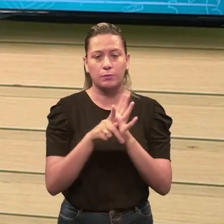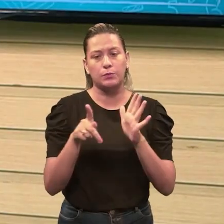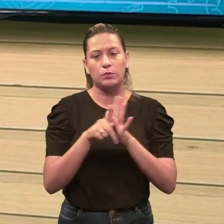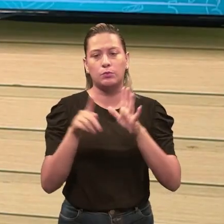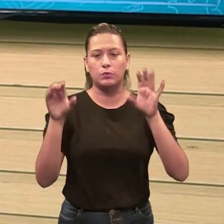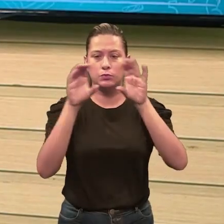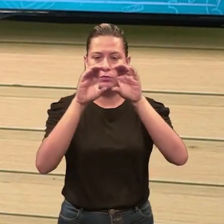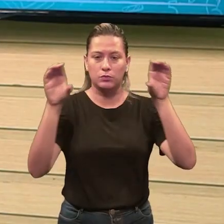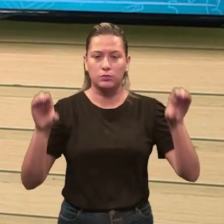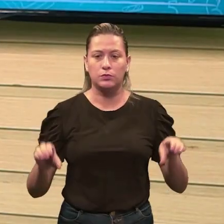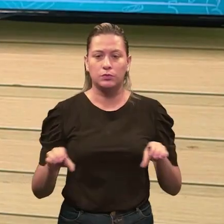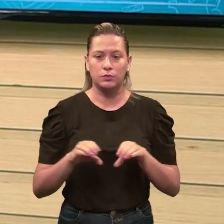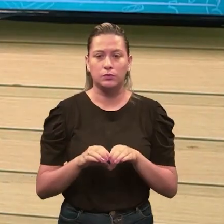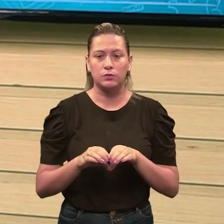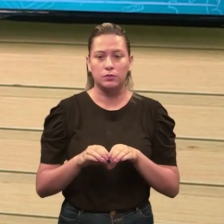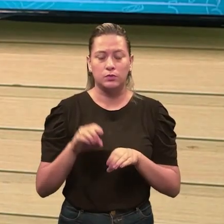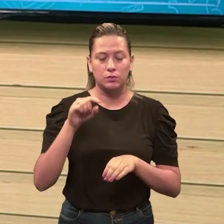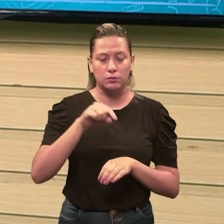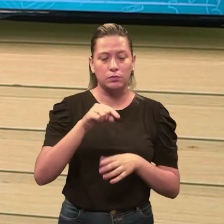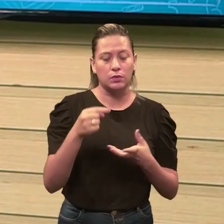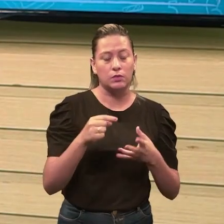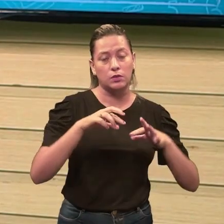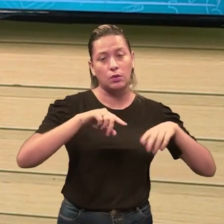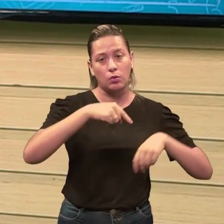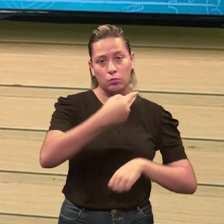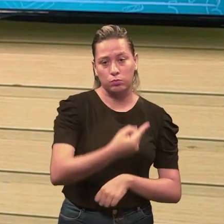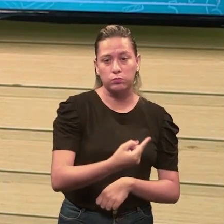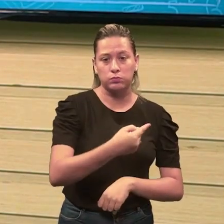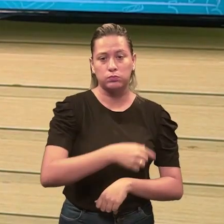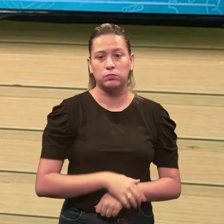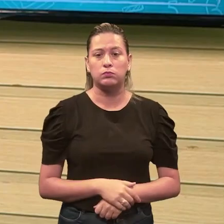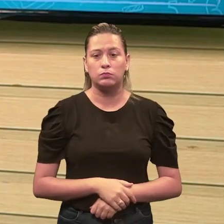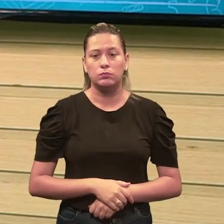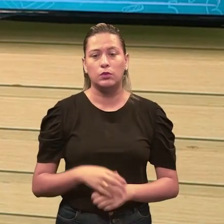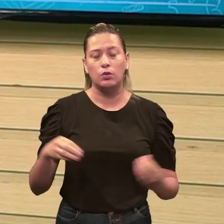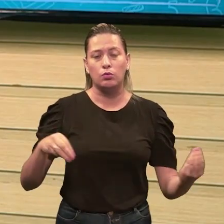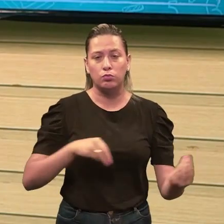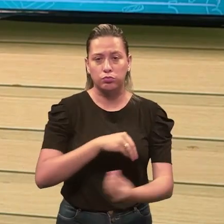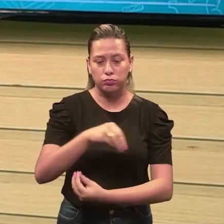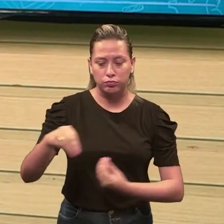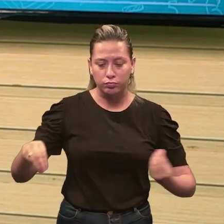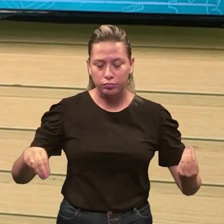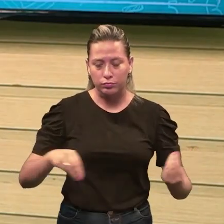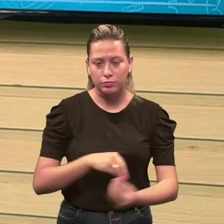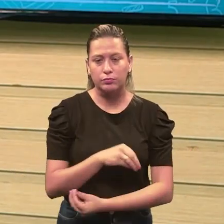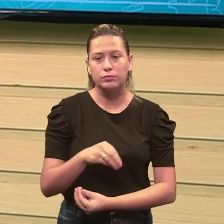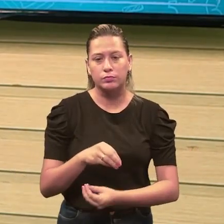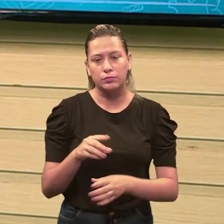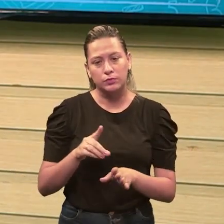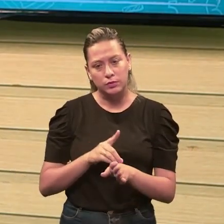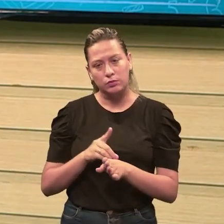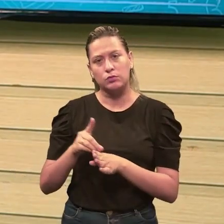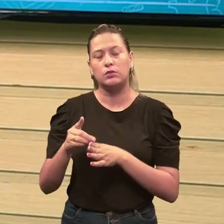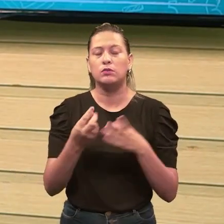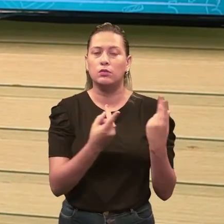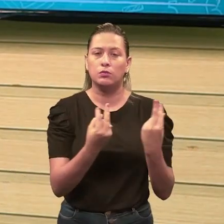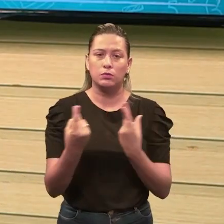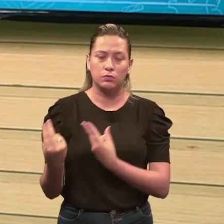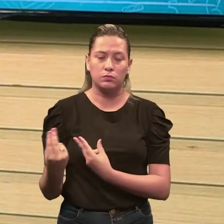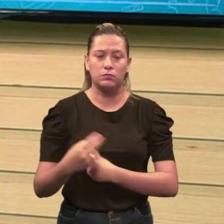circuito, essa outra fonte a esse outro circuito, tá? E o fluxo também ele vem nessa direção, né, do